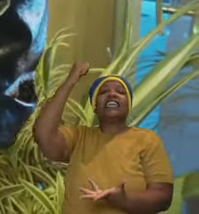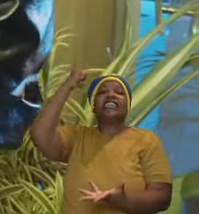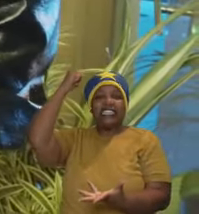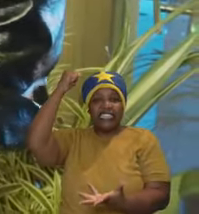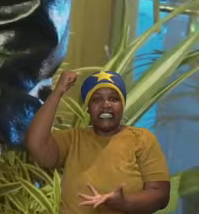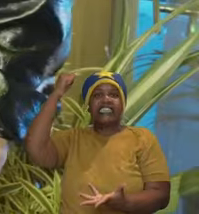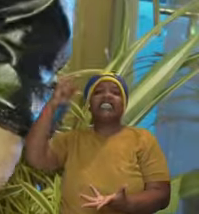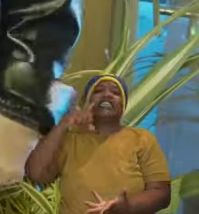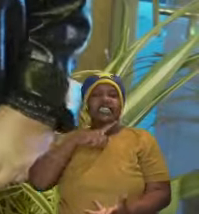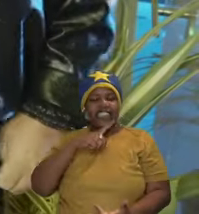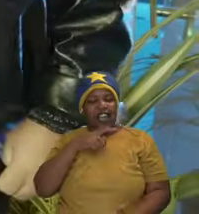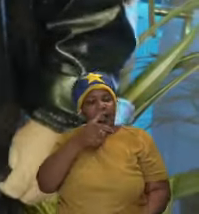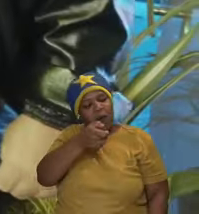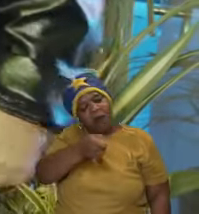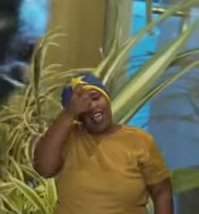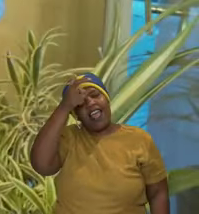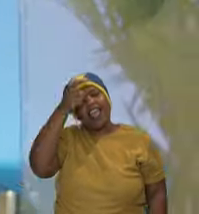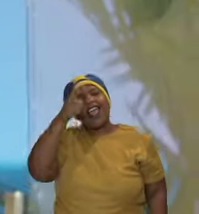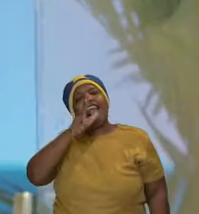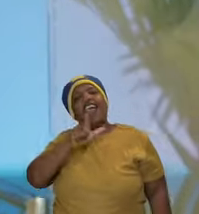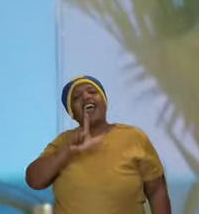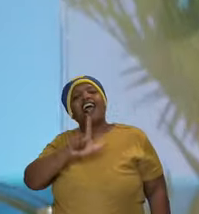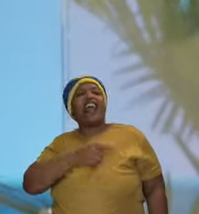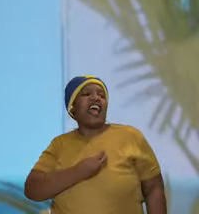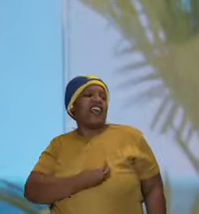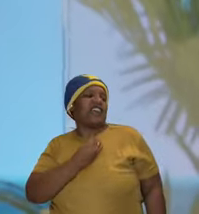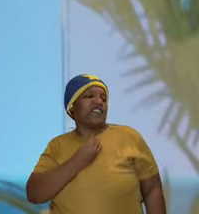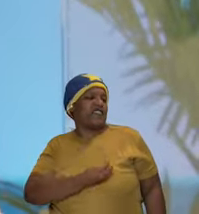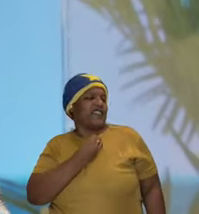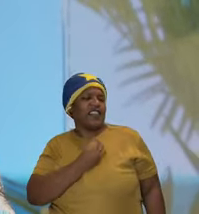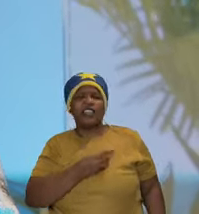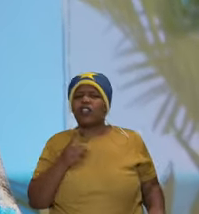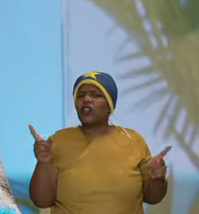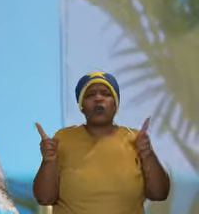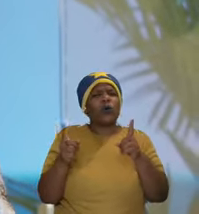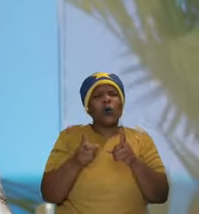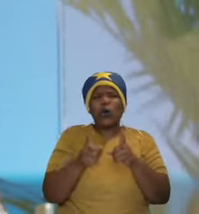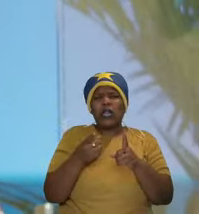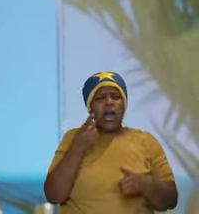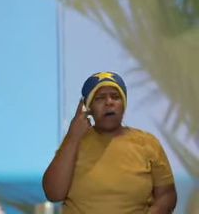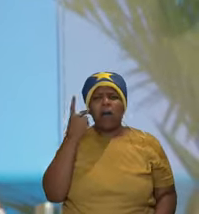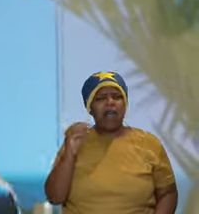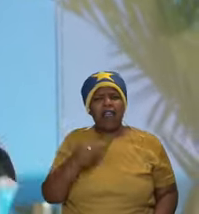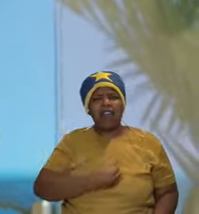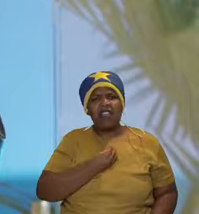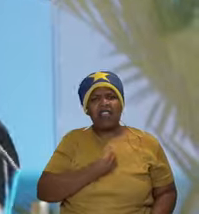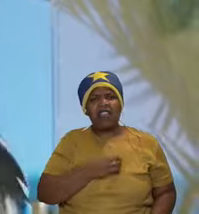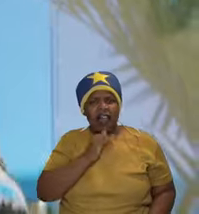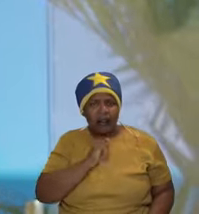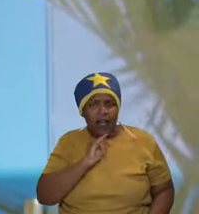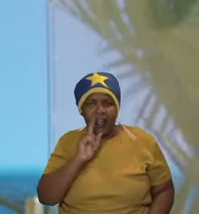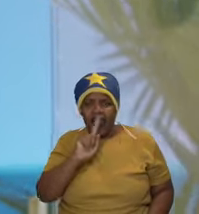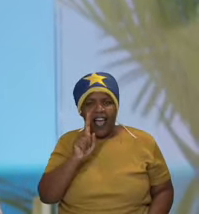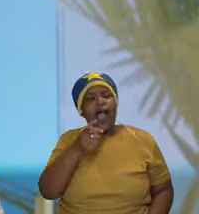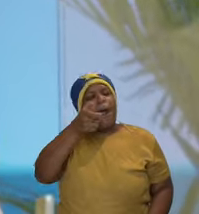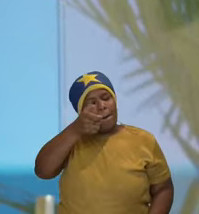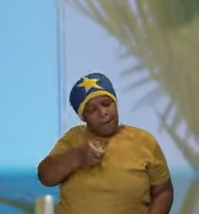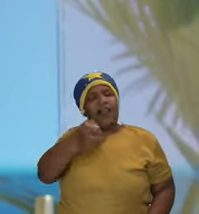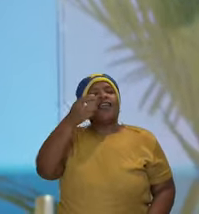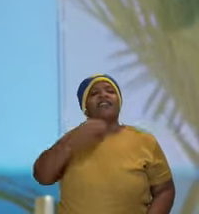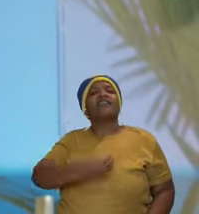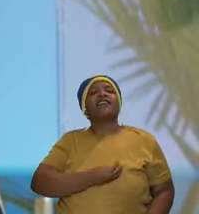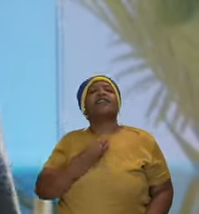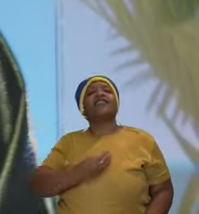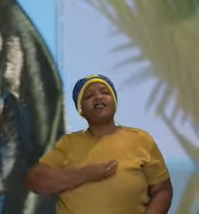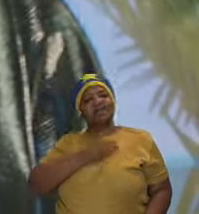na live. A vida é curta pra viver em vão. Hoje dei play na